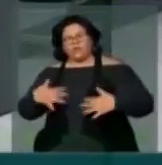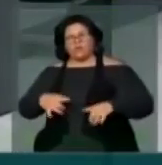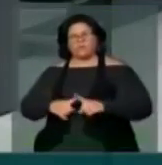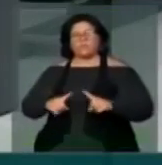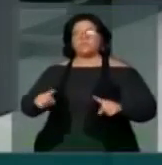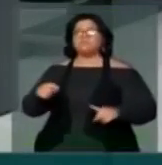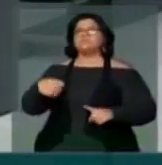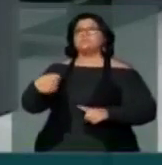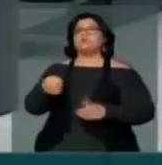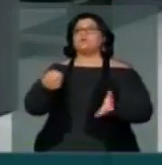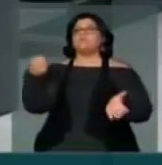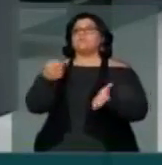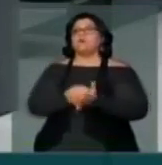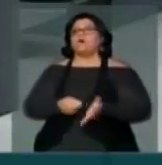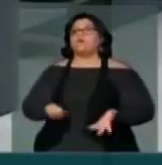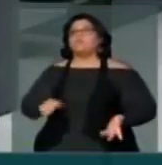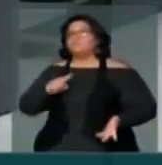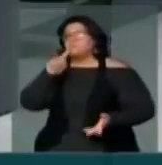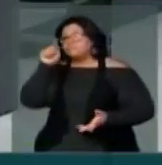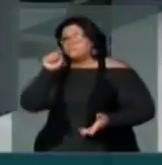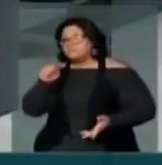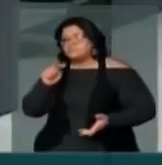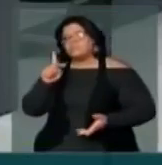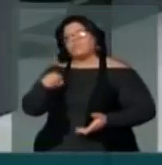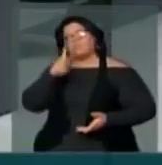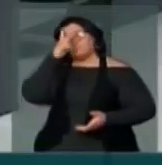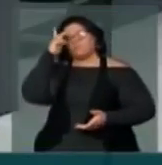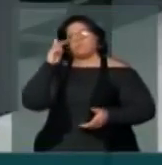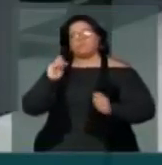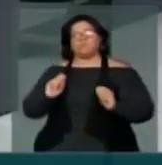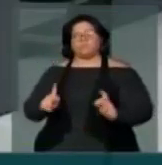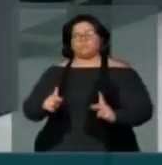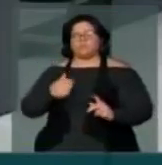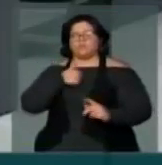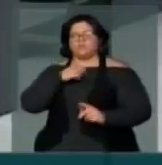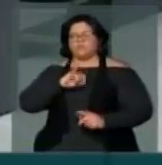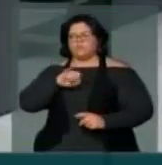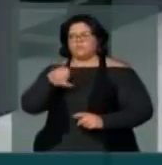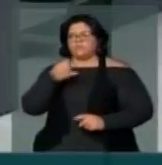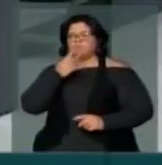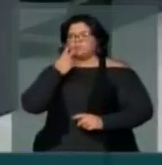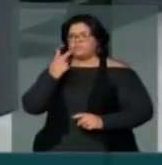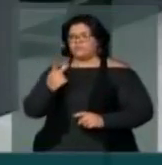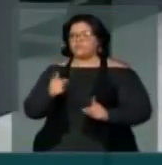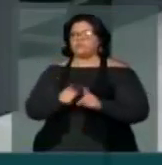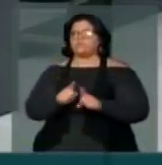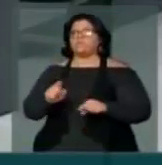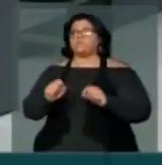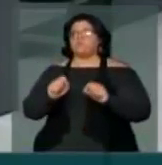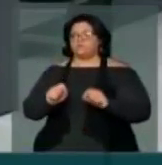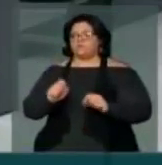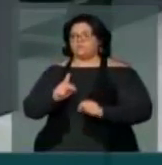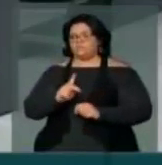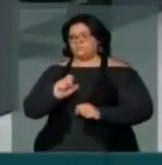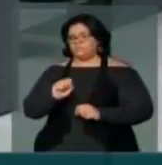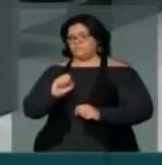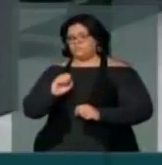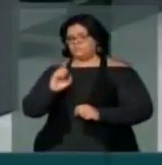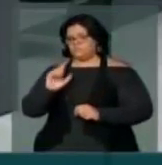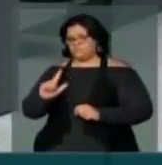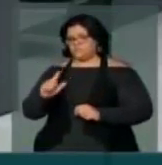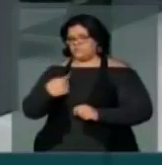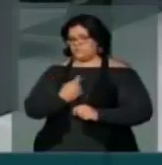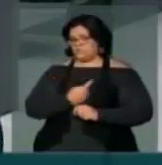paga a conta, no final das contas, são os aposentados. Eu aproveito, inclusive, para dizer que o pessoal também é contra o fator